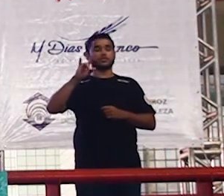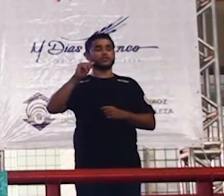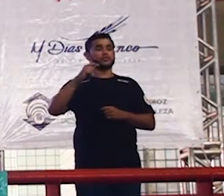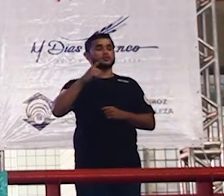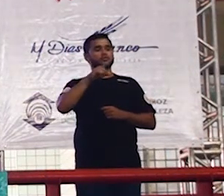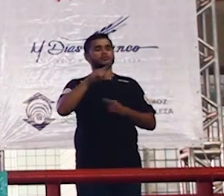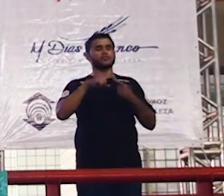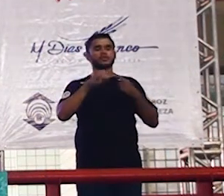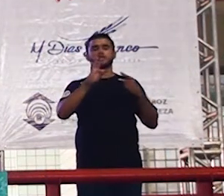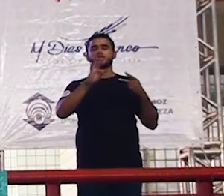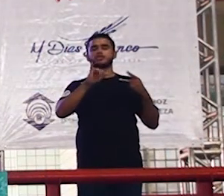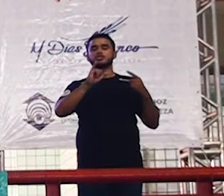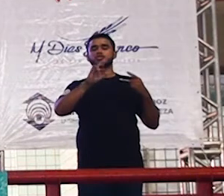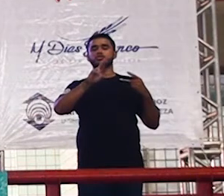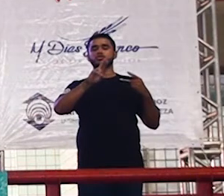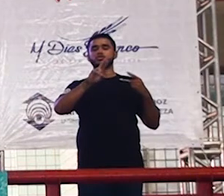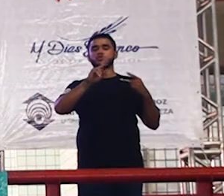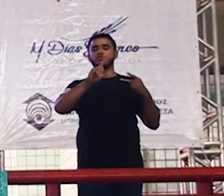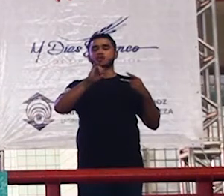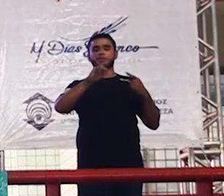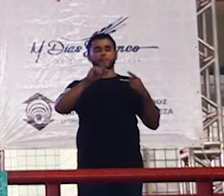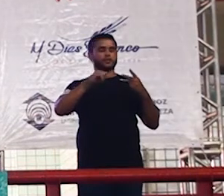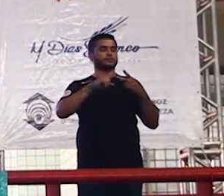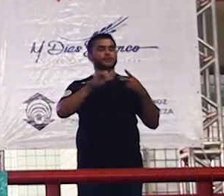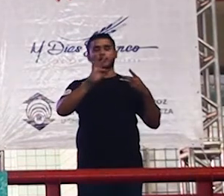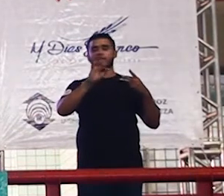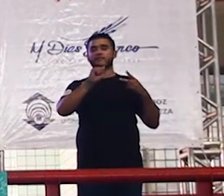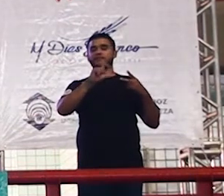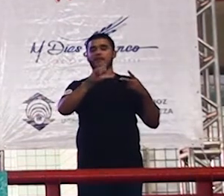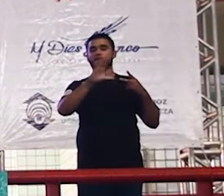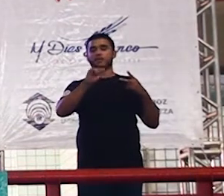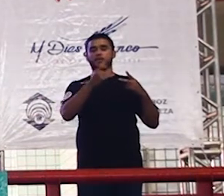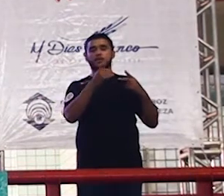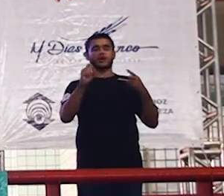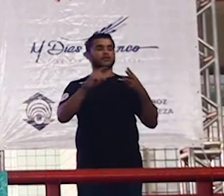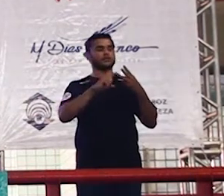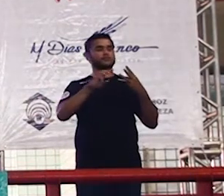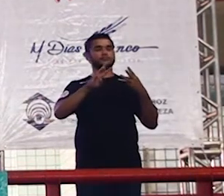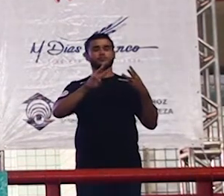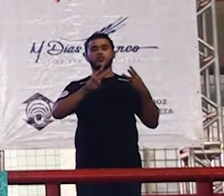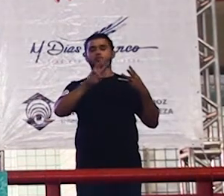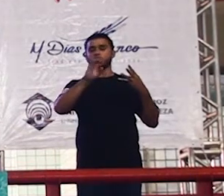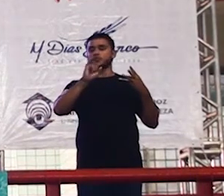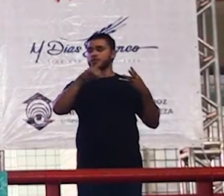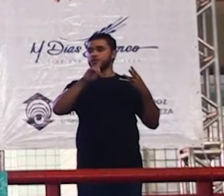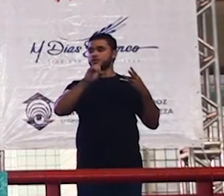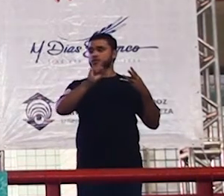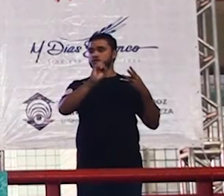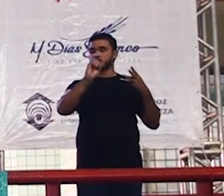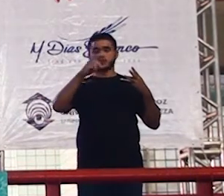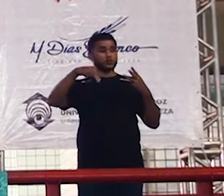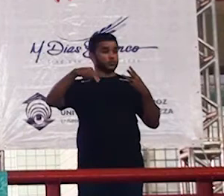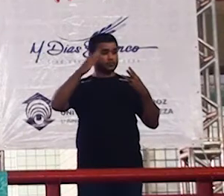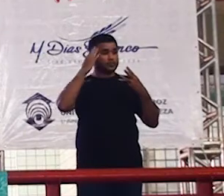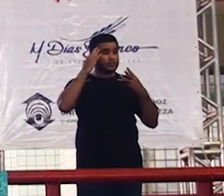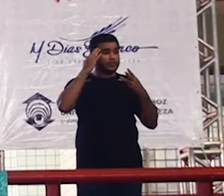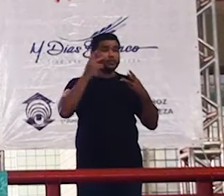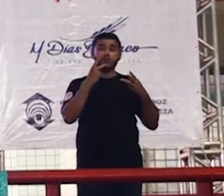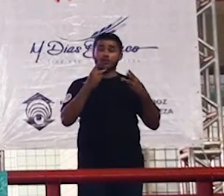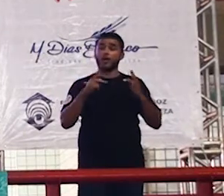exemplo o Tirulipa, o Falcão, o Whindersson Nunes, exploram muito a ambiguidade, o duplo